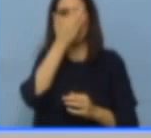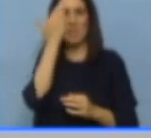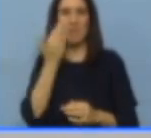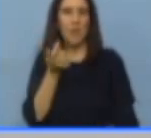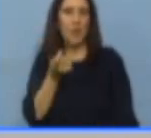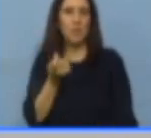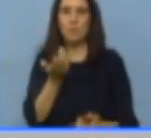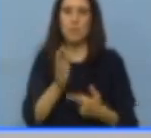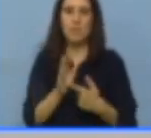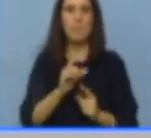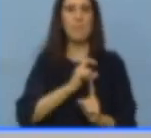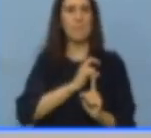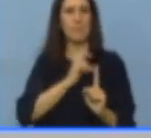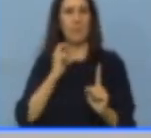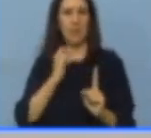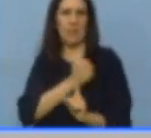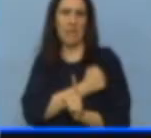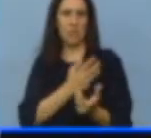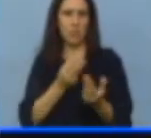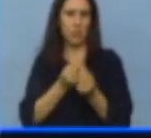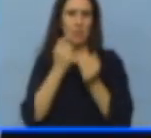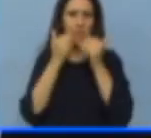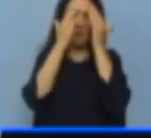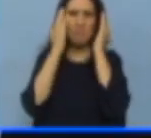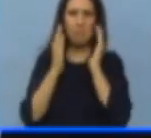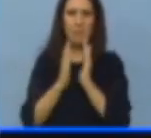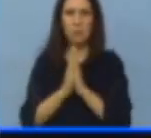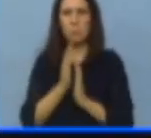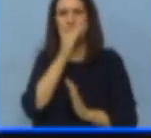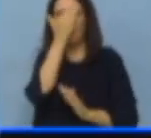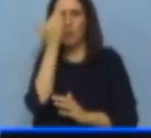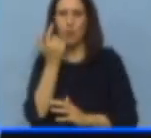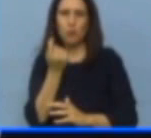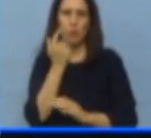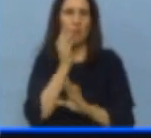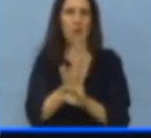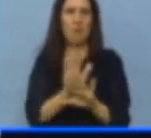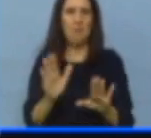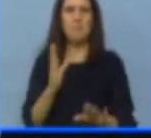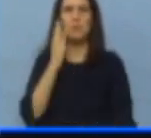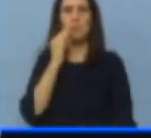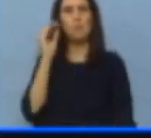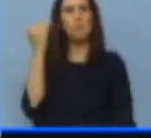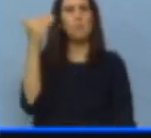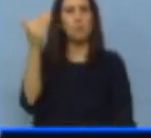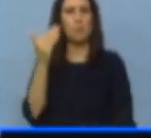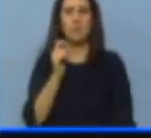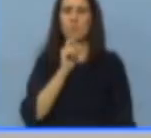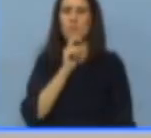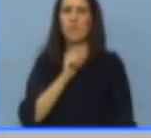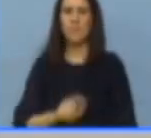exemplo, padres a viver na mesma casa com irmãs, pode ser que haja um bocadinho de dificuldade ainda, mas eu acho que no futuro é